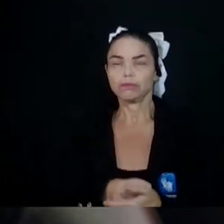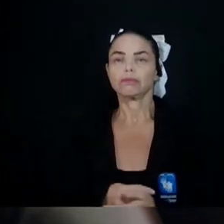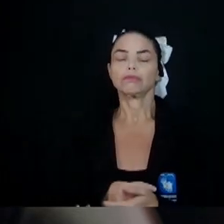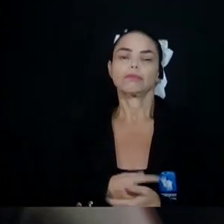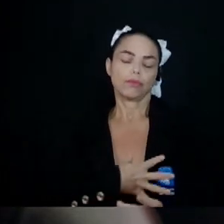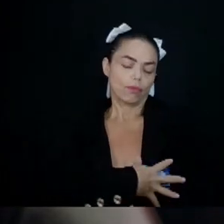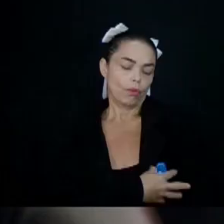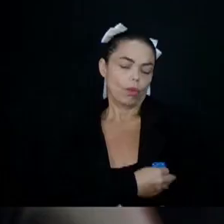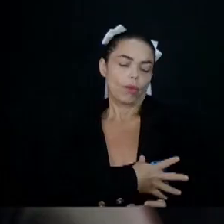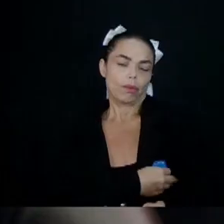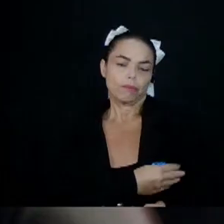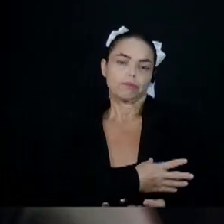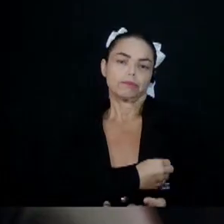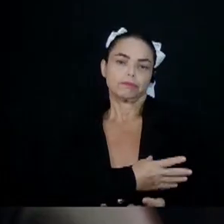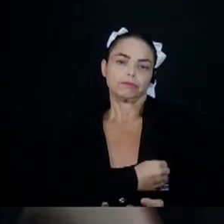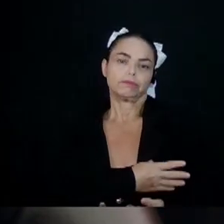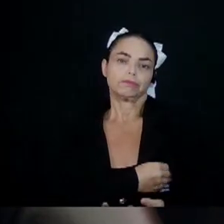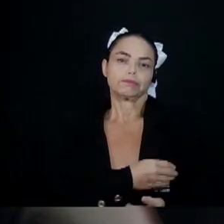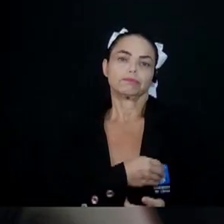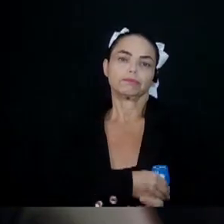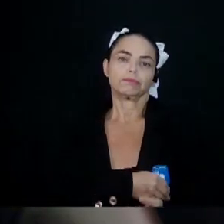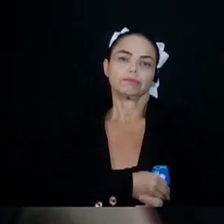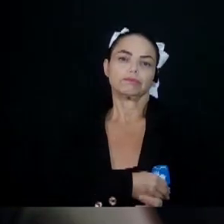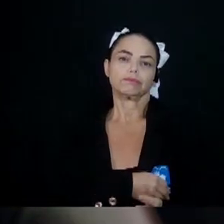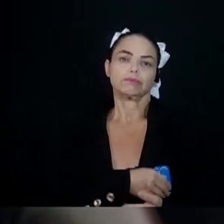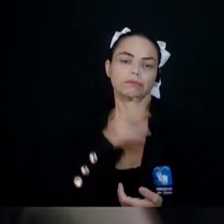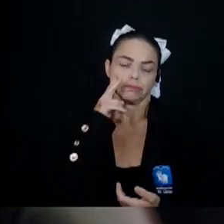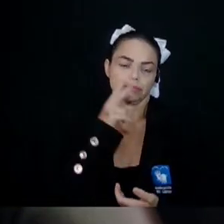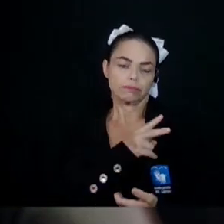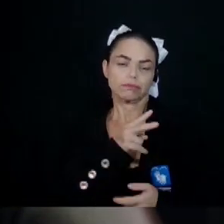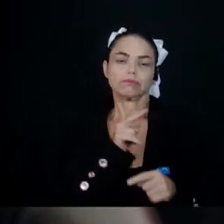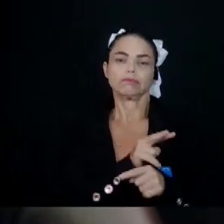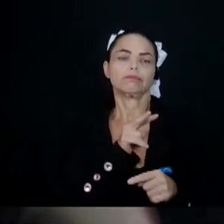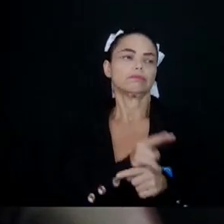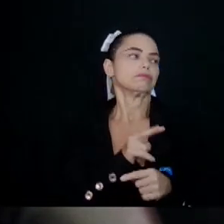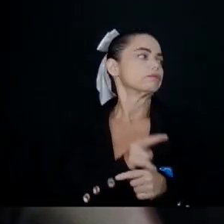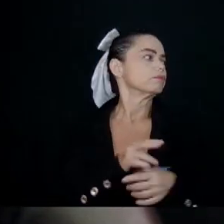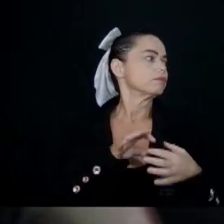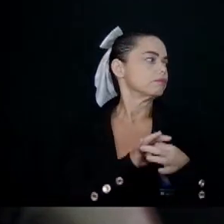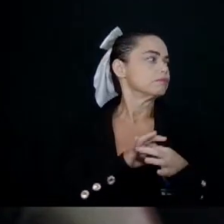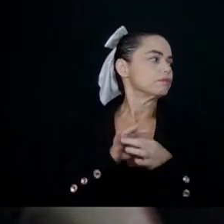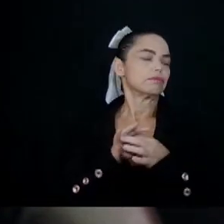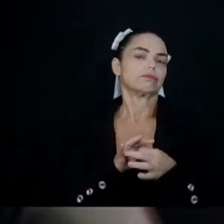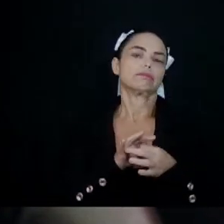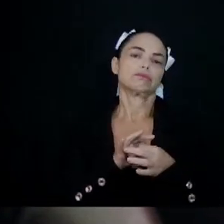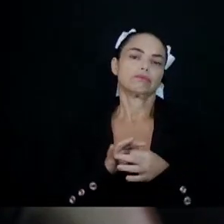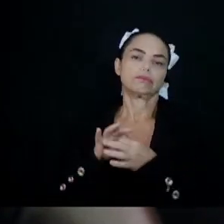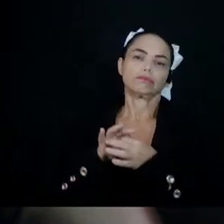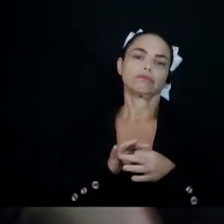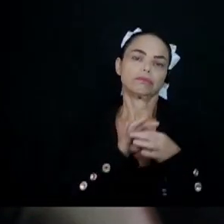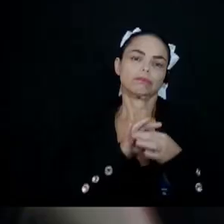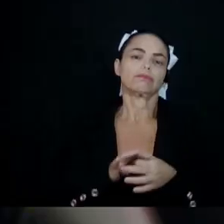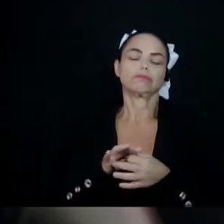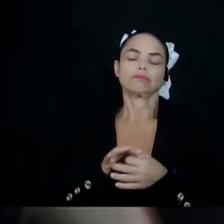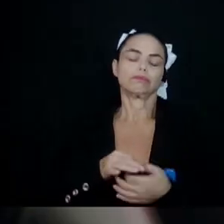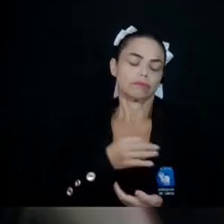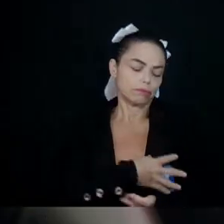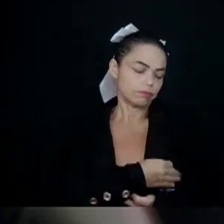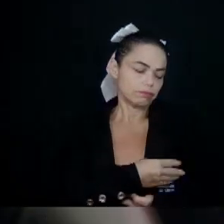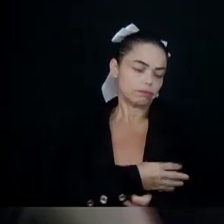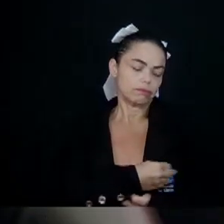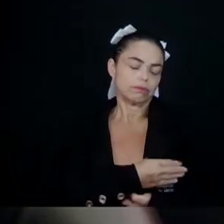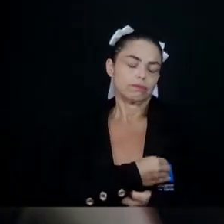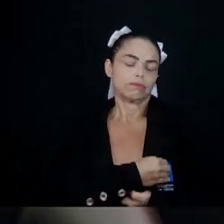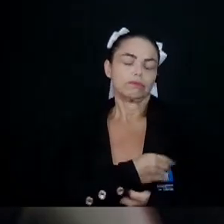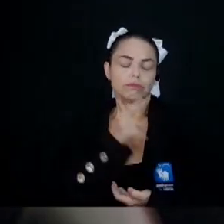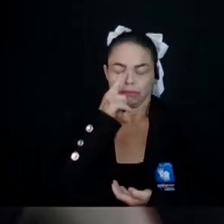amamentava o seu bebê e dava uma atenção, né? Tinha aquele vínculo, e é muito importante esse momento da amamentação, do vínculo